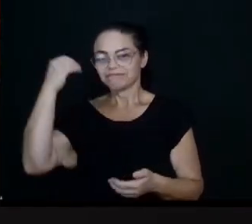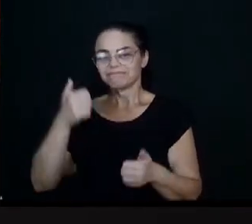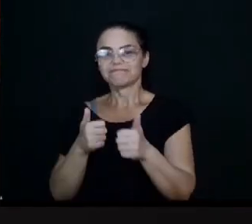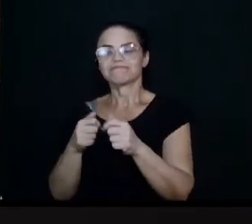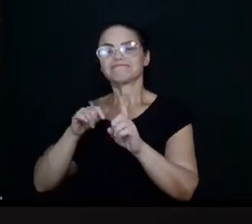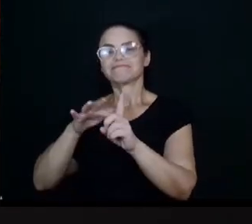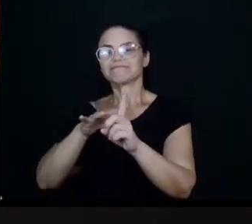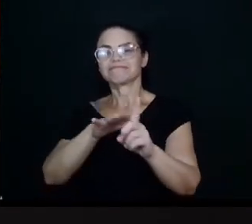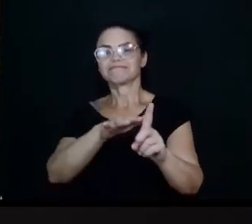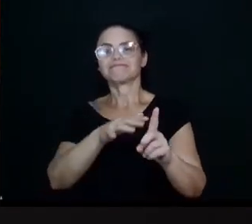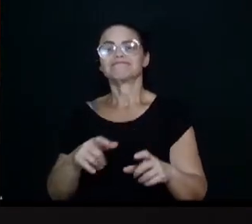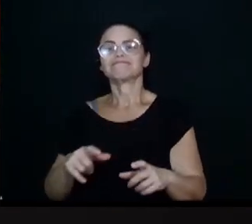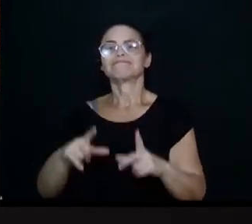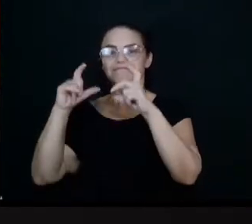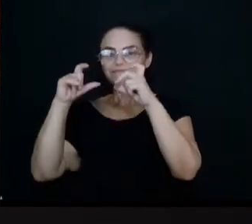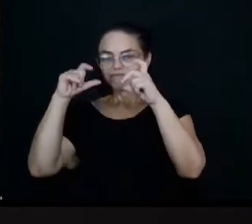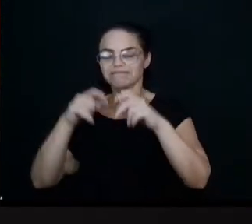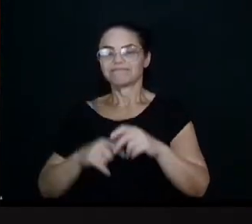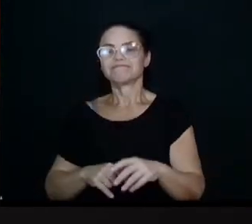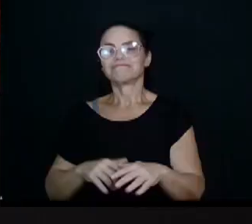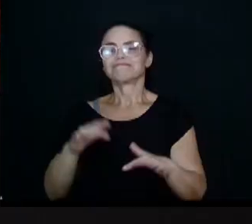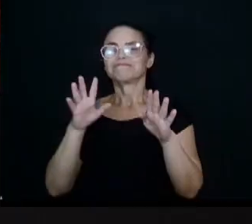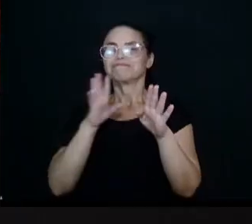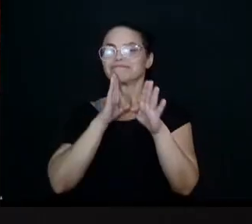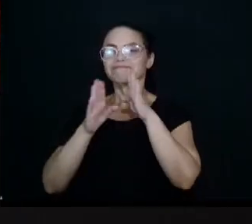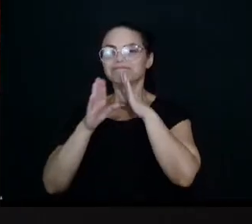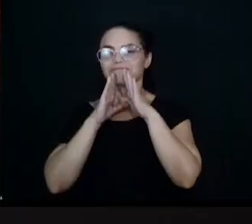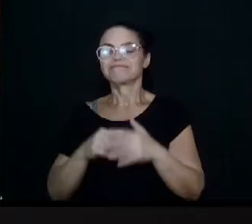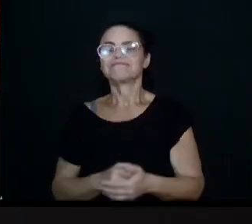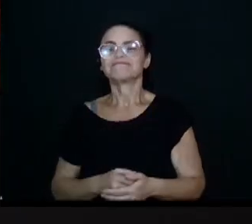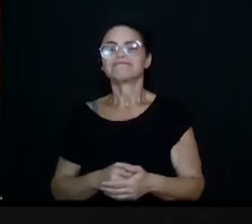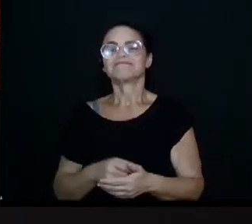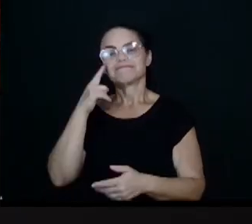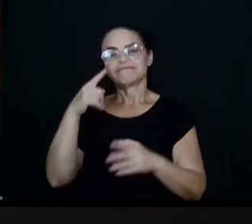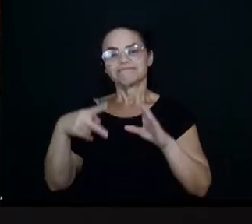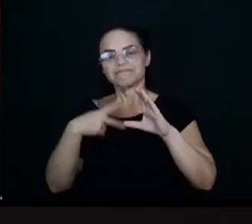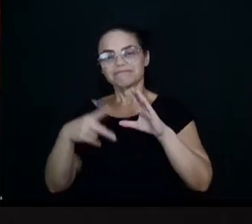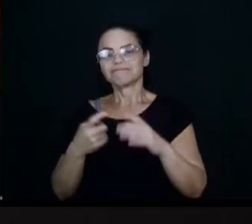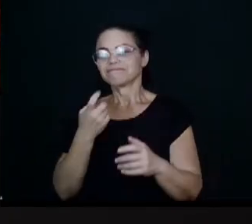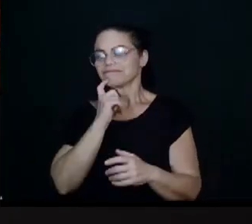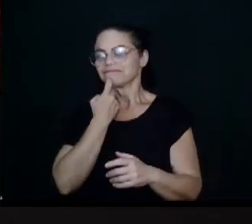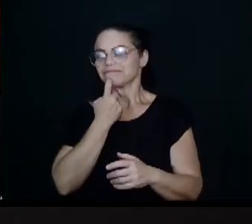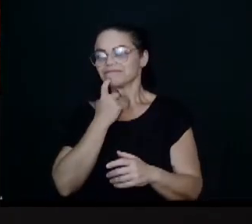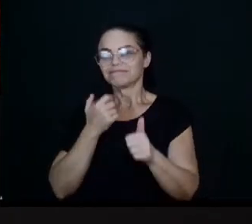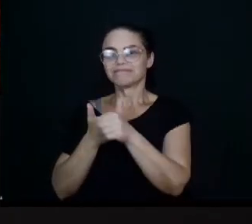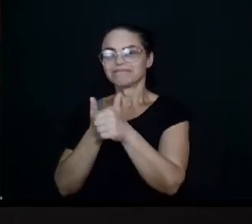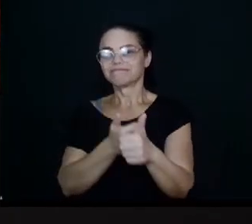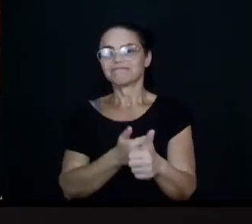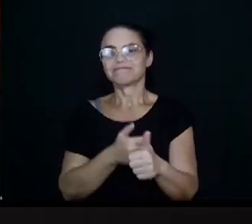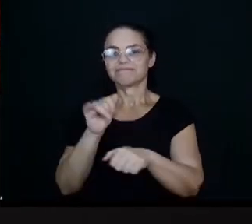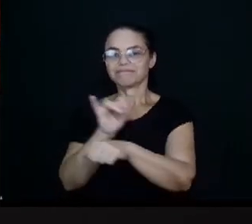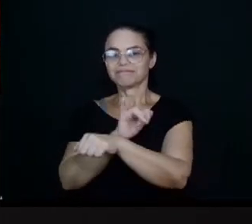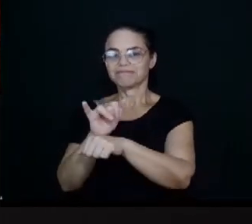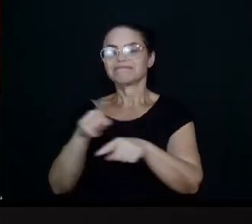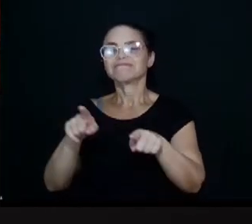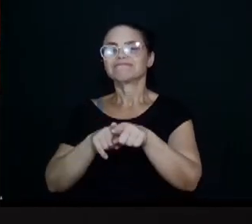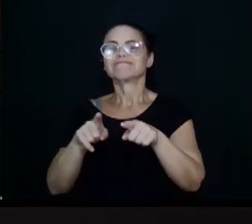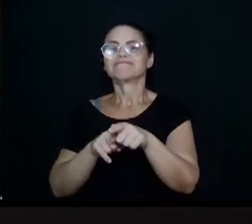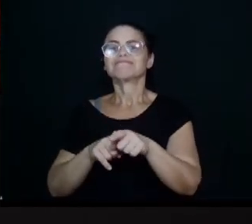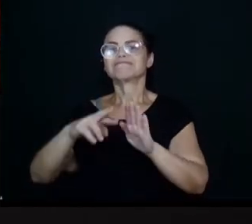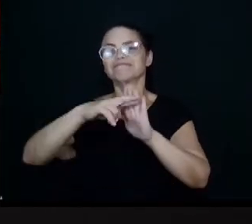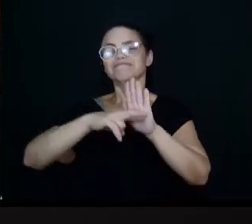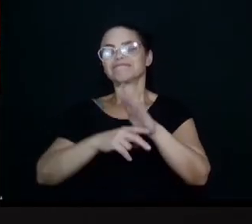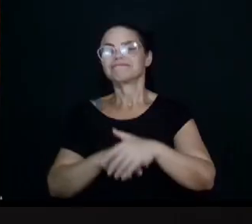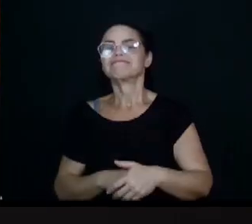no Instagram e no Facebook, TV Câmara Campinas, e também de nos acompanhar no YouTube, onde lá tem toda a nossa programação, nossas